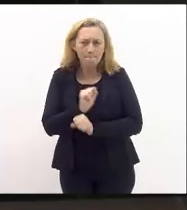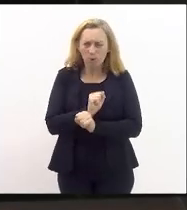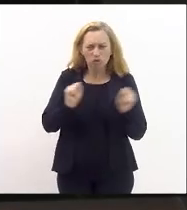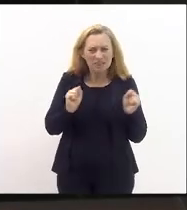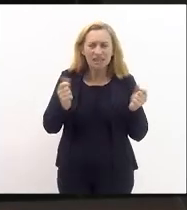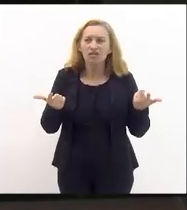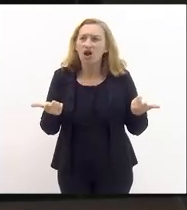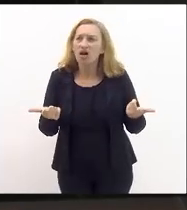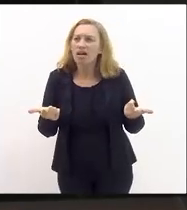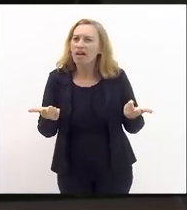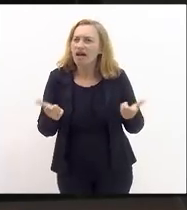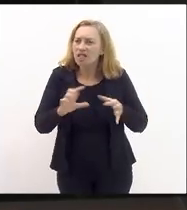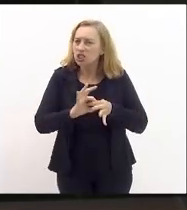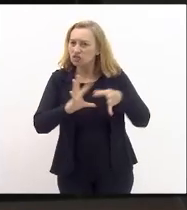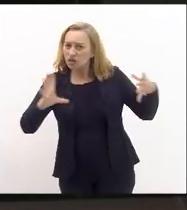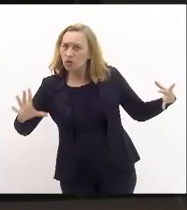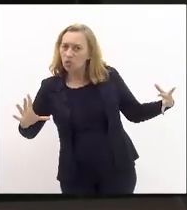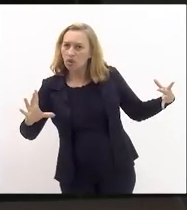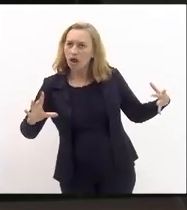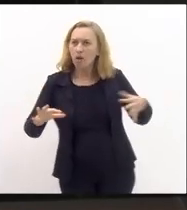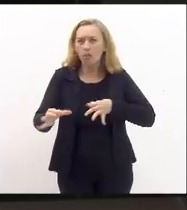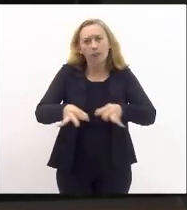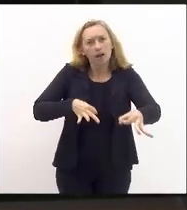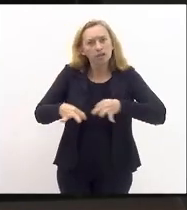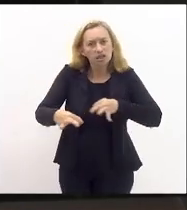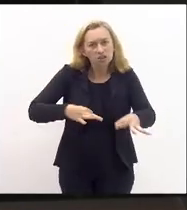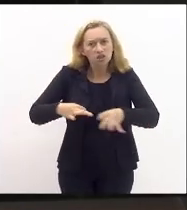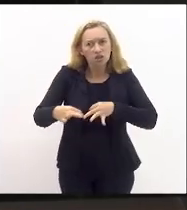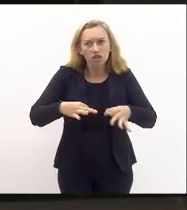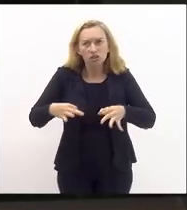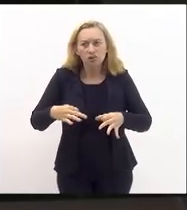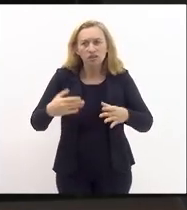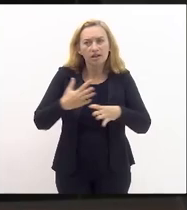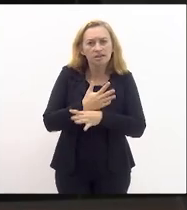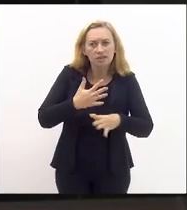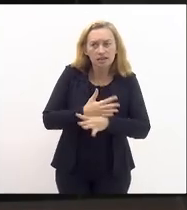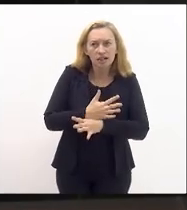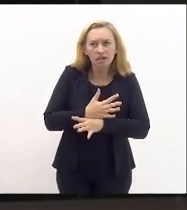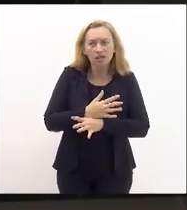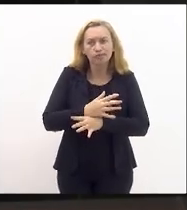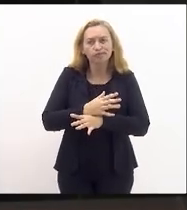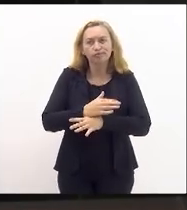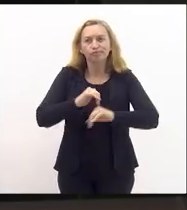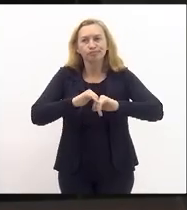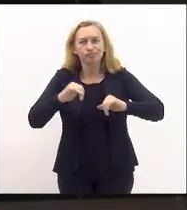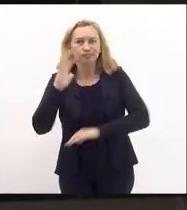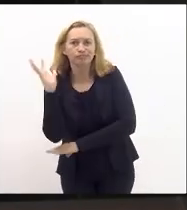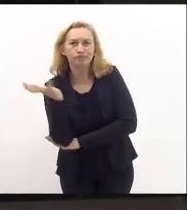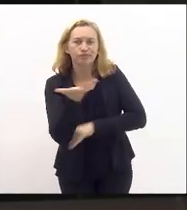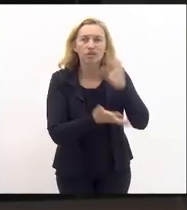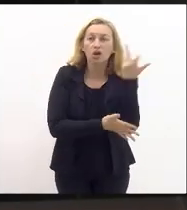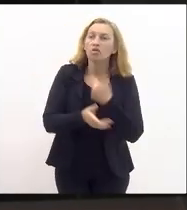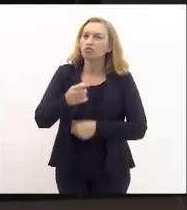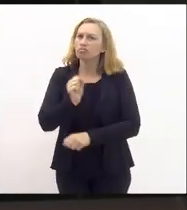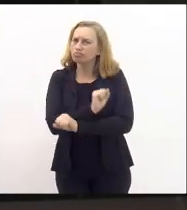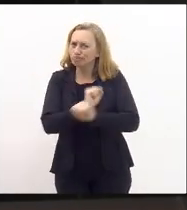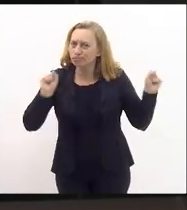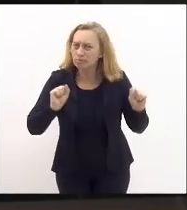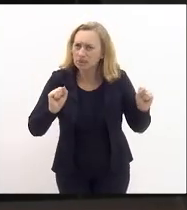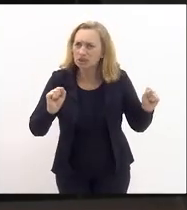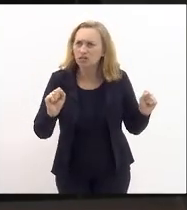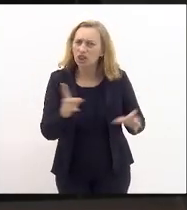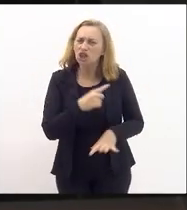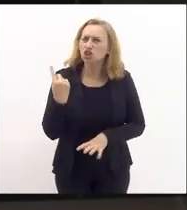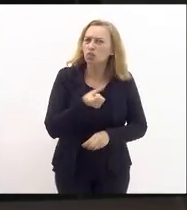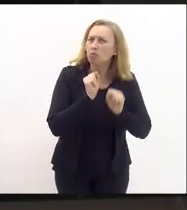possível desvincular o planejamento urbano ao meio ambiente. Não é possível que a